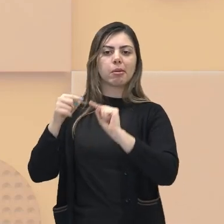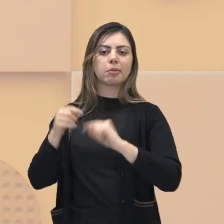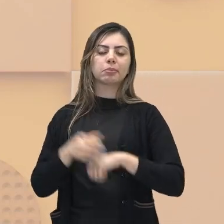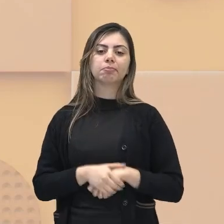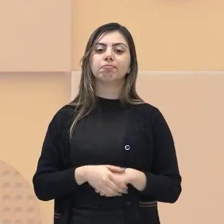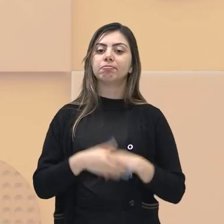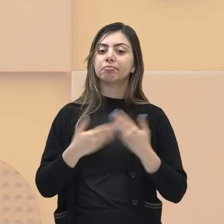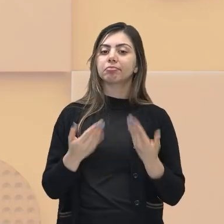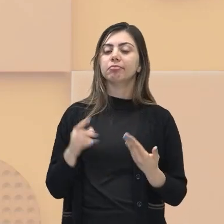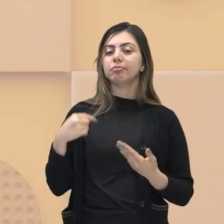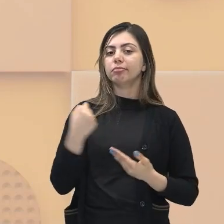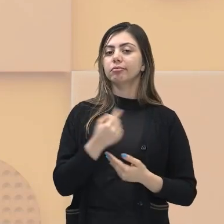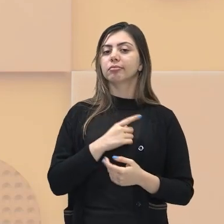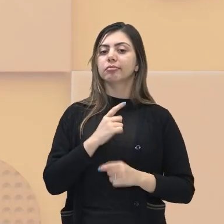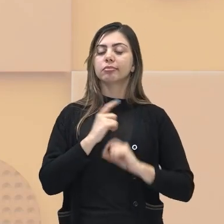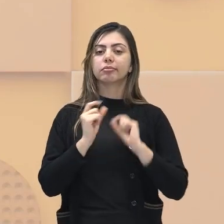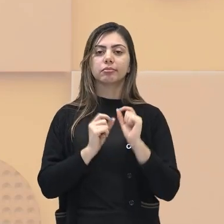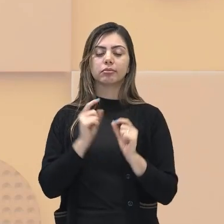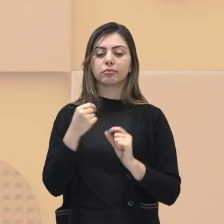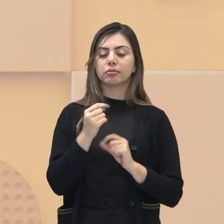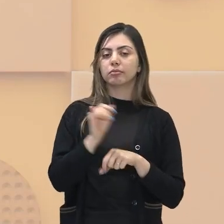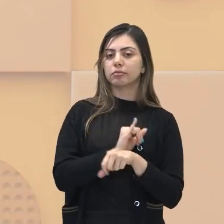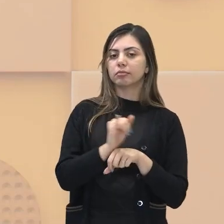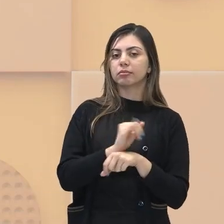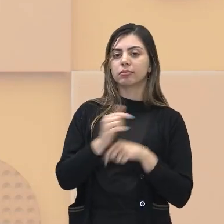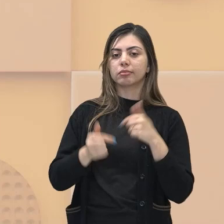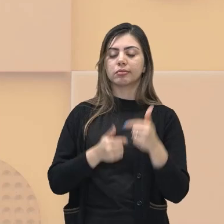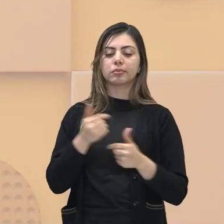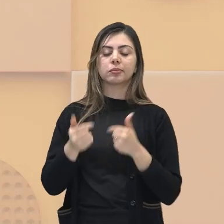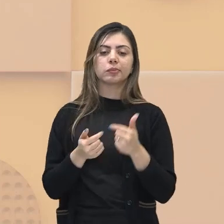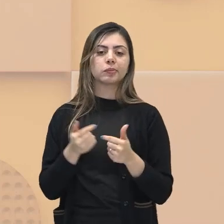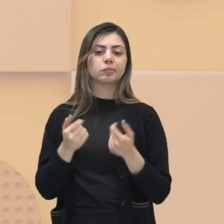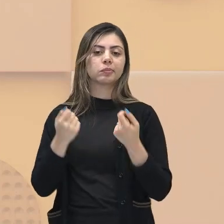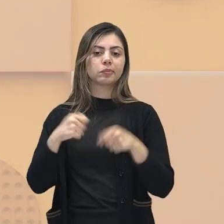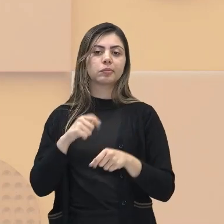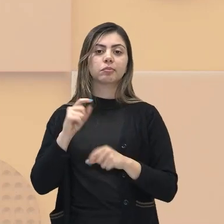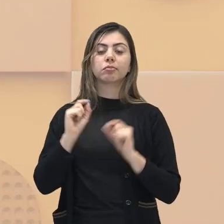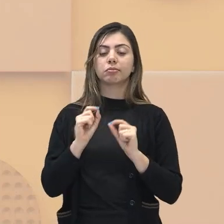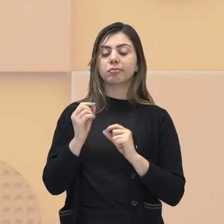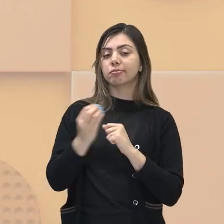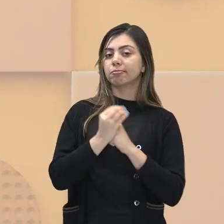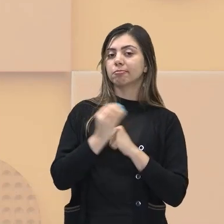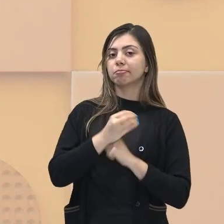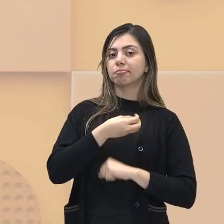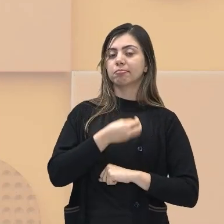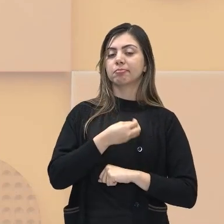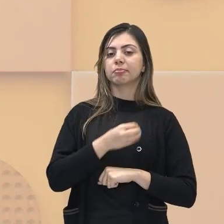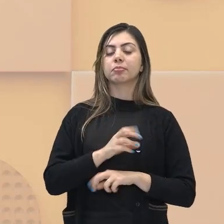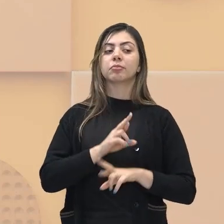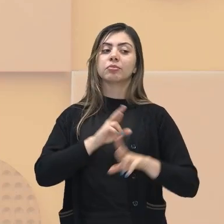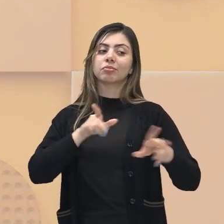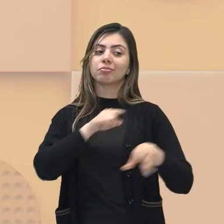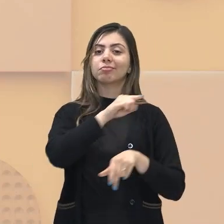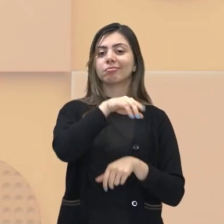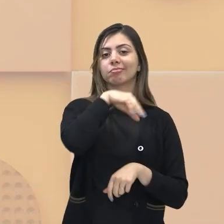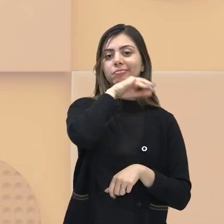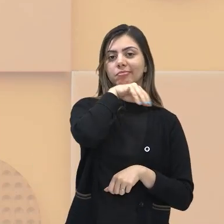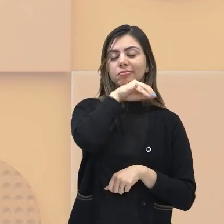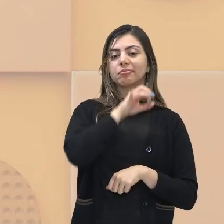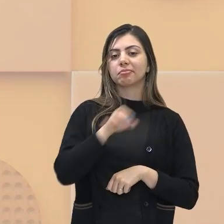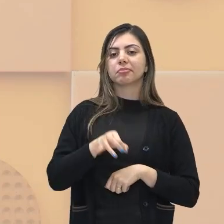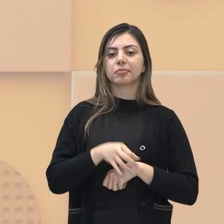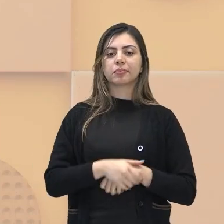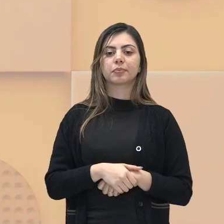nós temos o trabalho, a forma como utilizamos o trabalho para a nossa sobrevivência, diferente dos outros